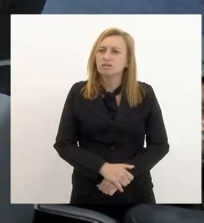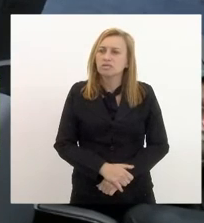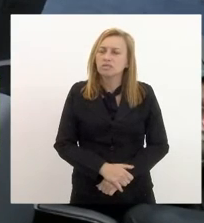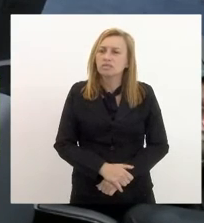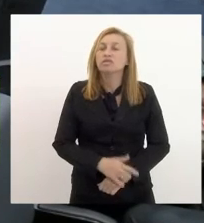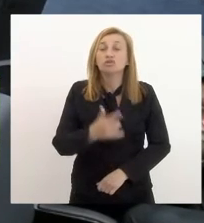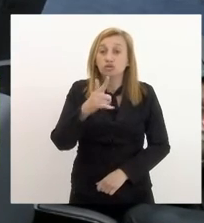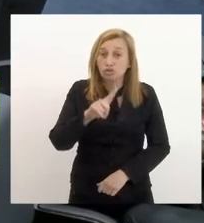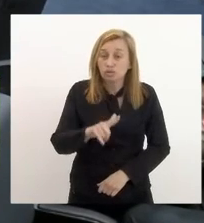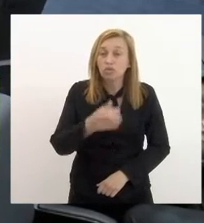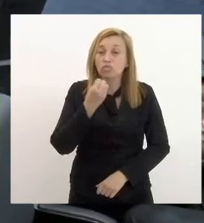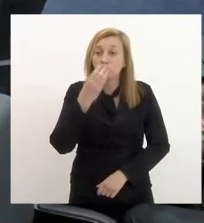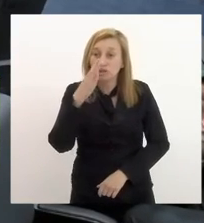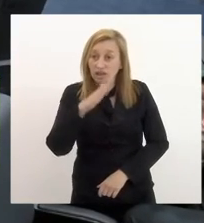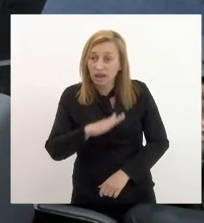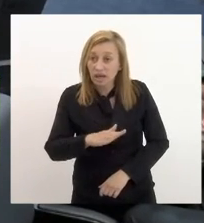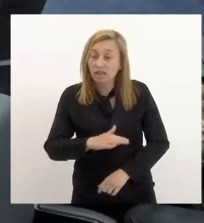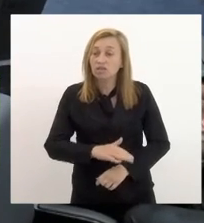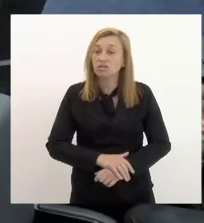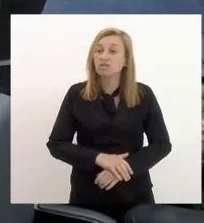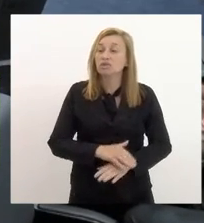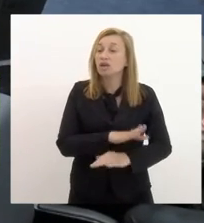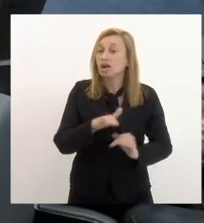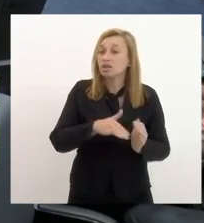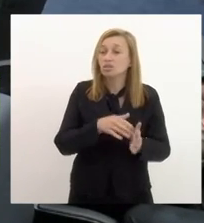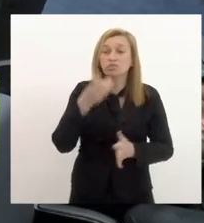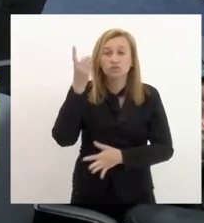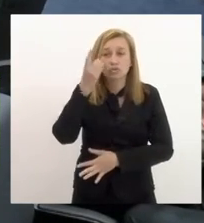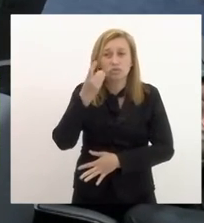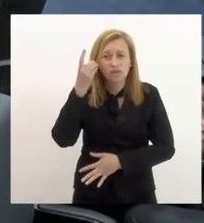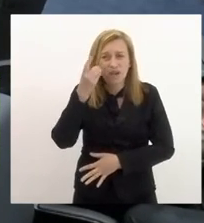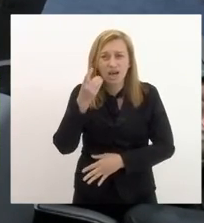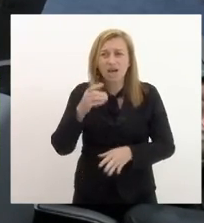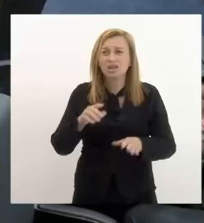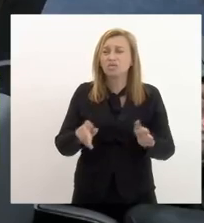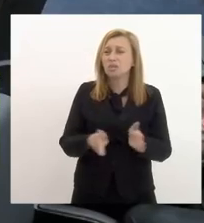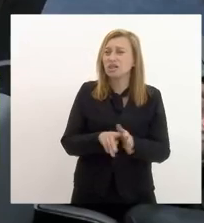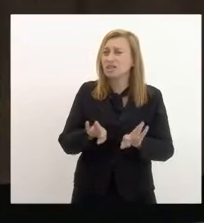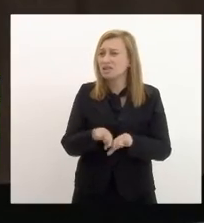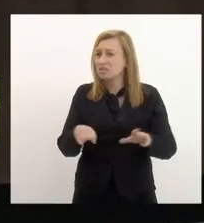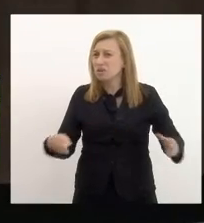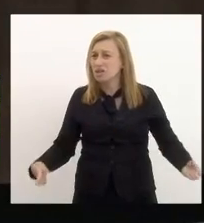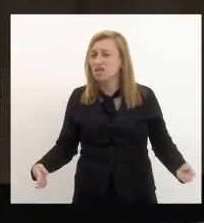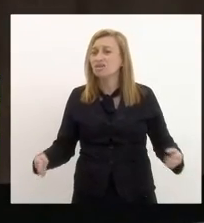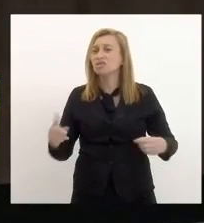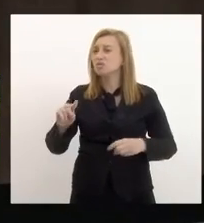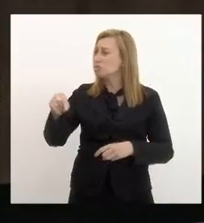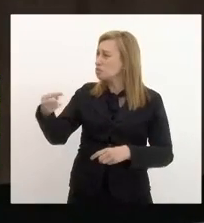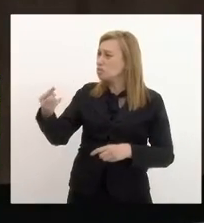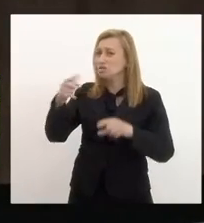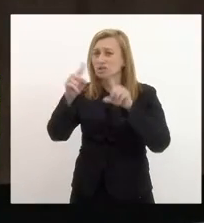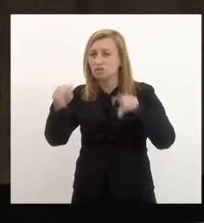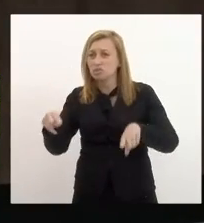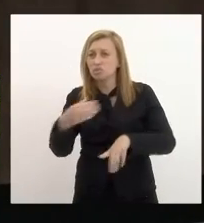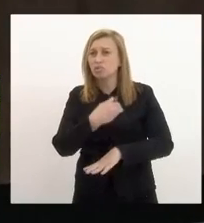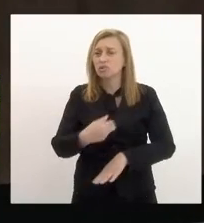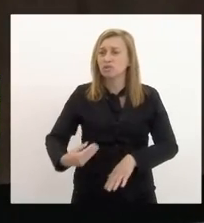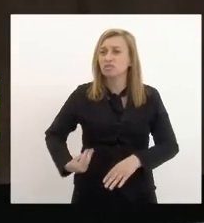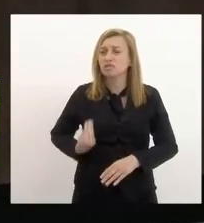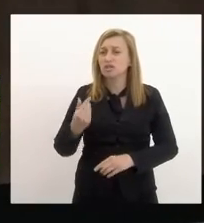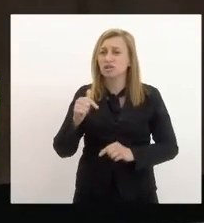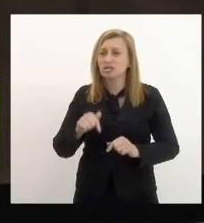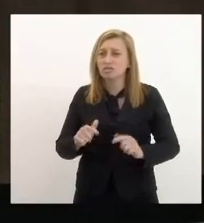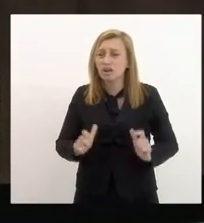e é mais uma vez boa tarde aos seus parlamentares seus membros da mesa e aos demais servidores aqui